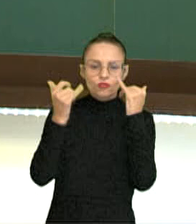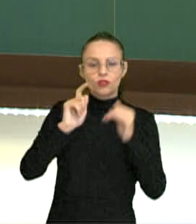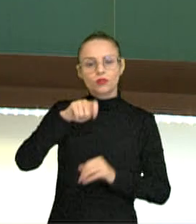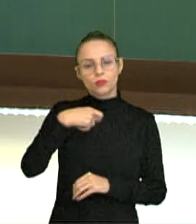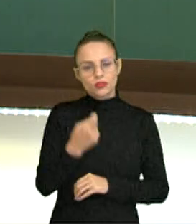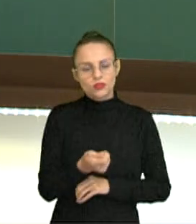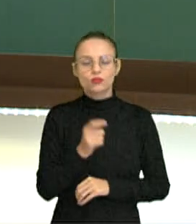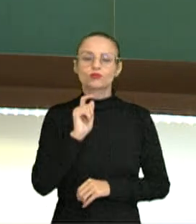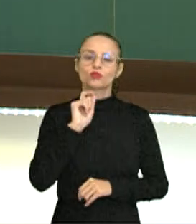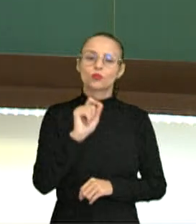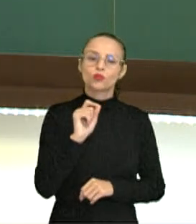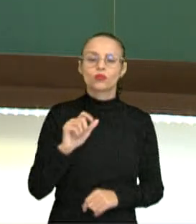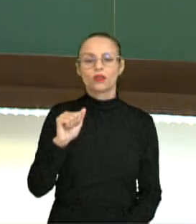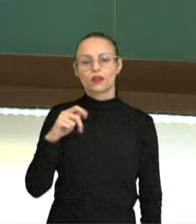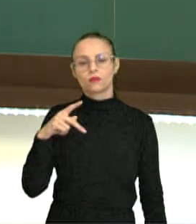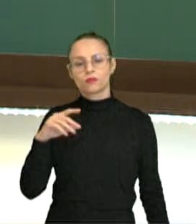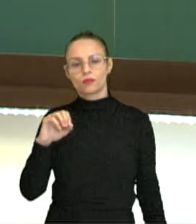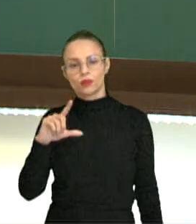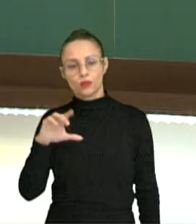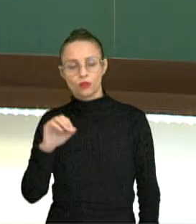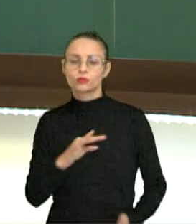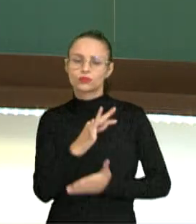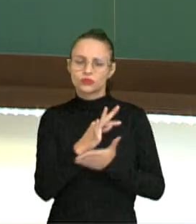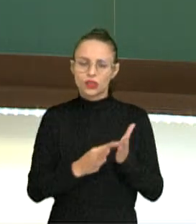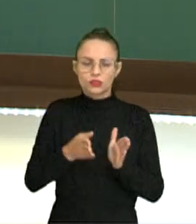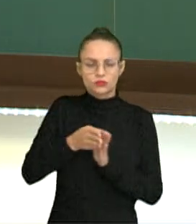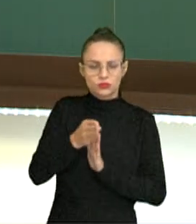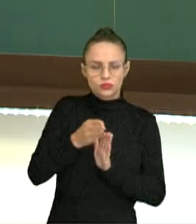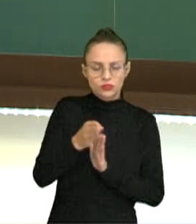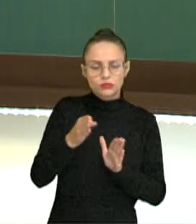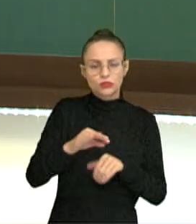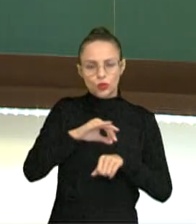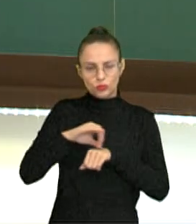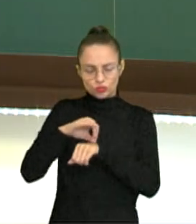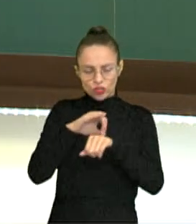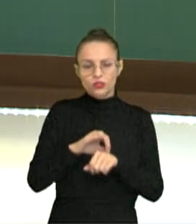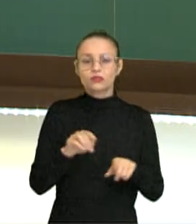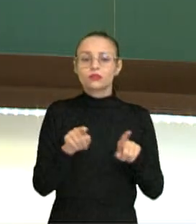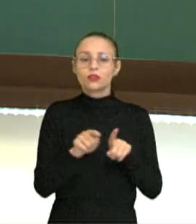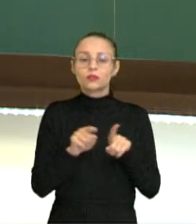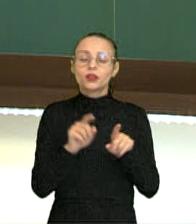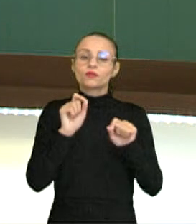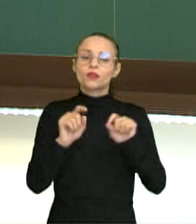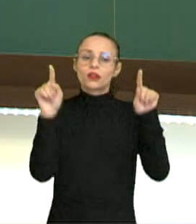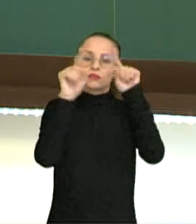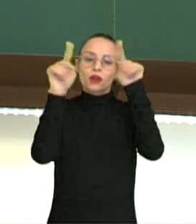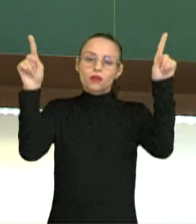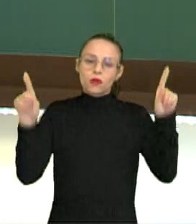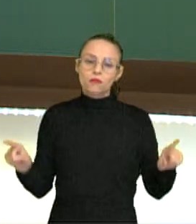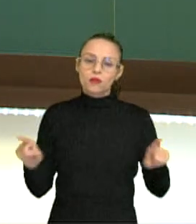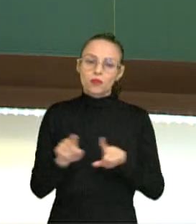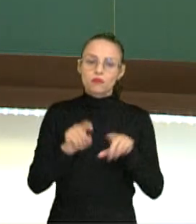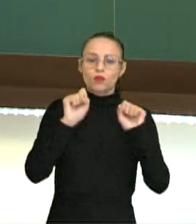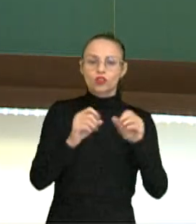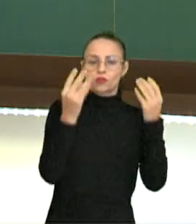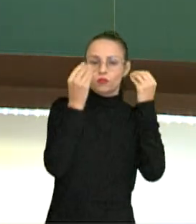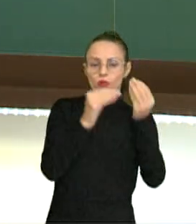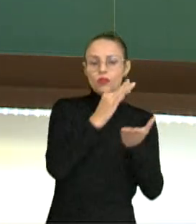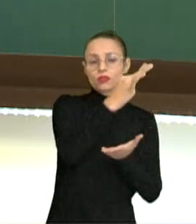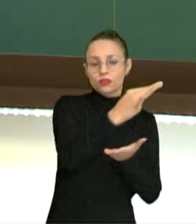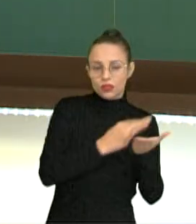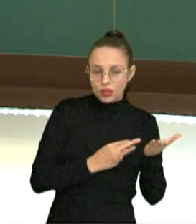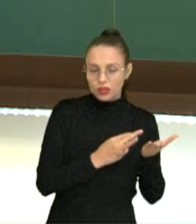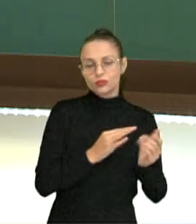apólogo, né? E ir criando um mural virtual. Então, tem a possibilidade de incorporar textos,